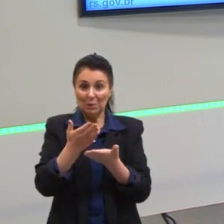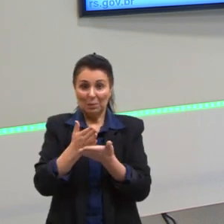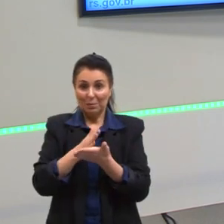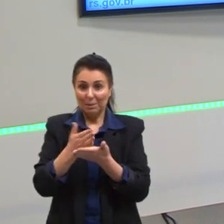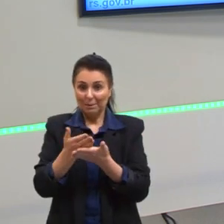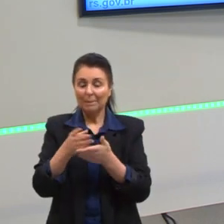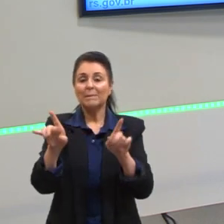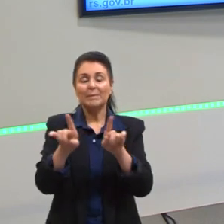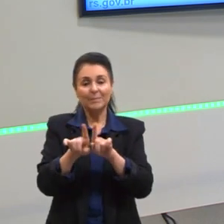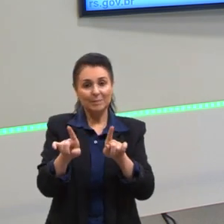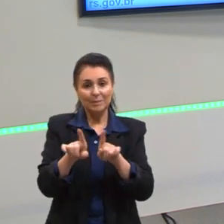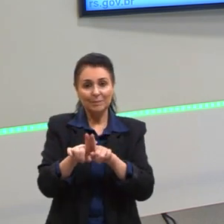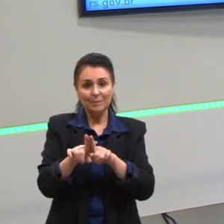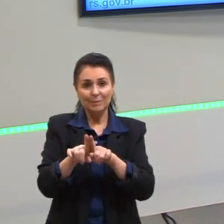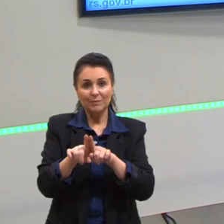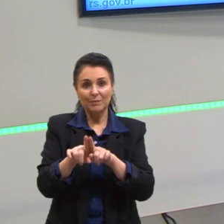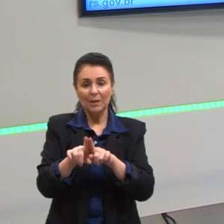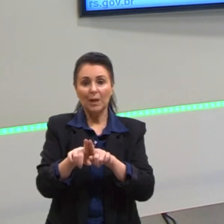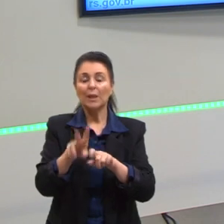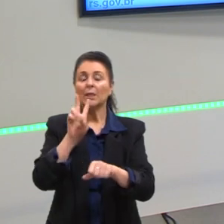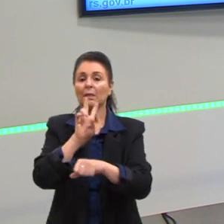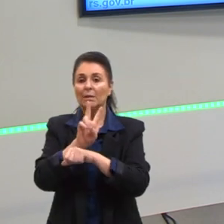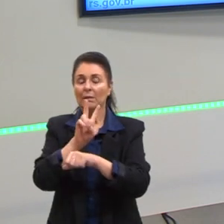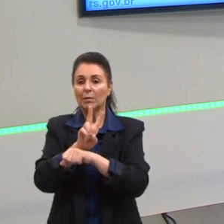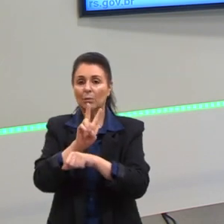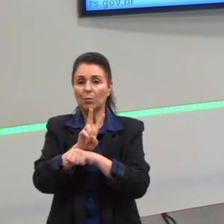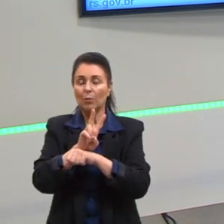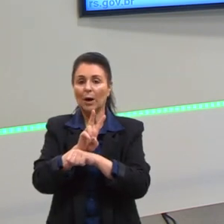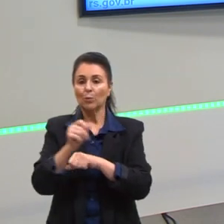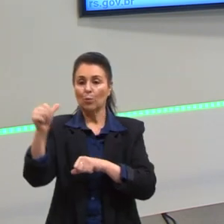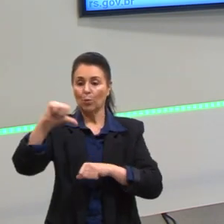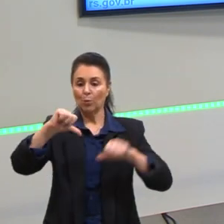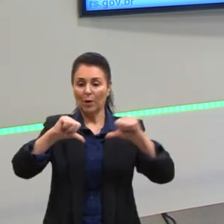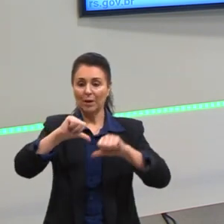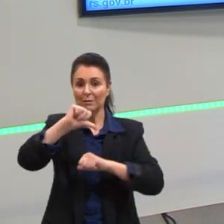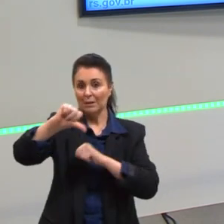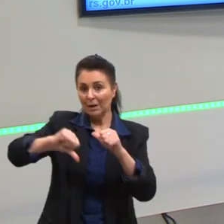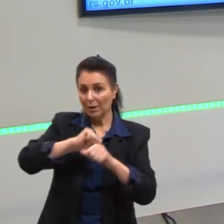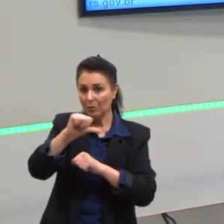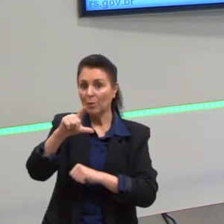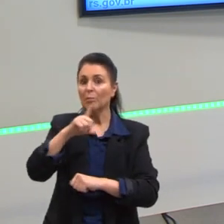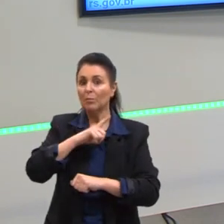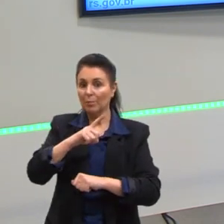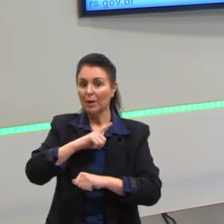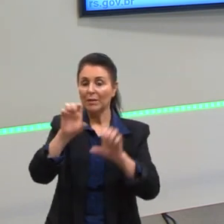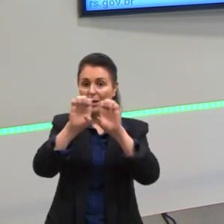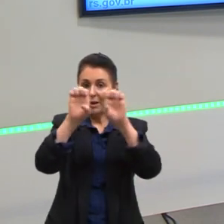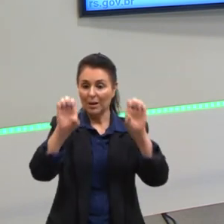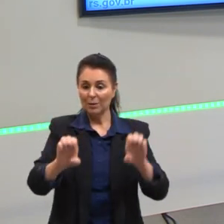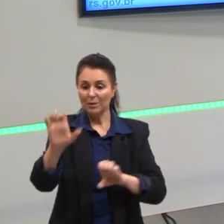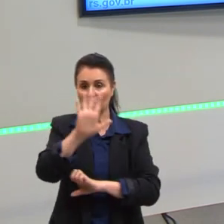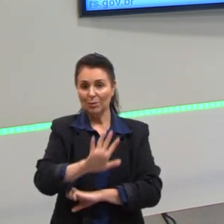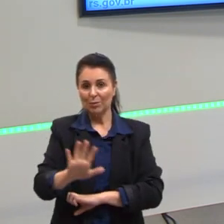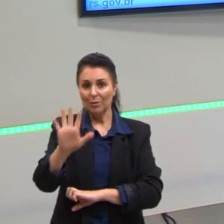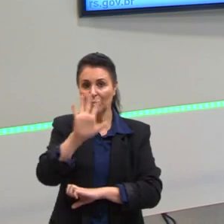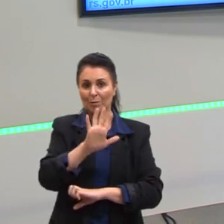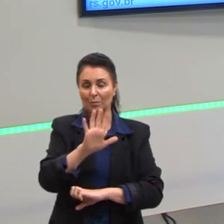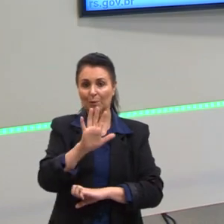aí também ter cuidado aí com as reações a gente conseguiu obter a equação Global